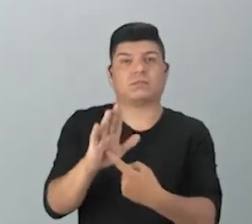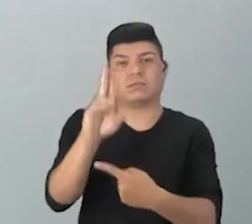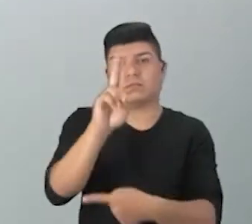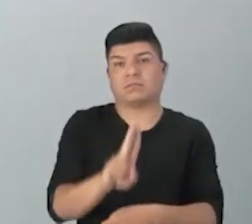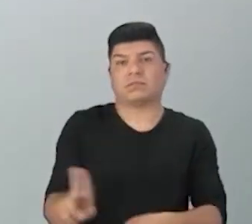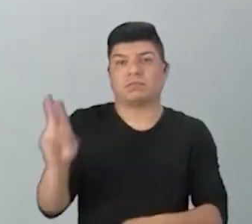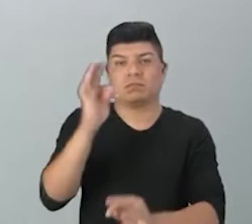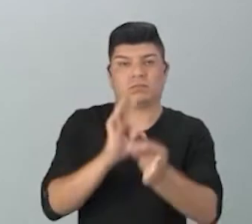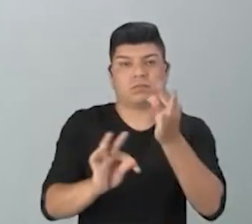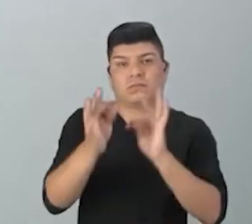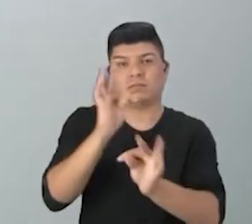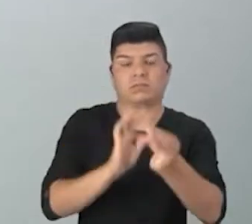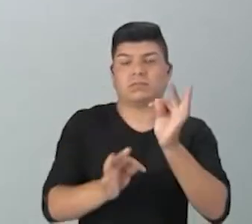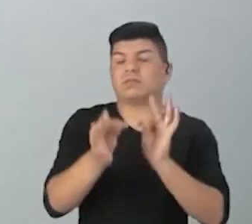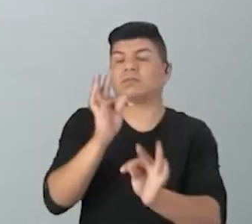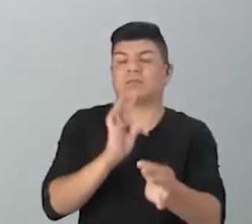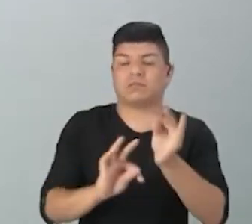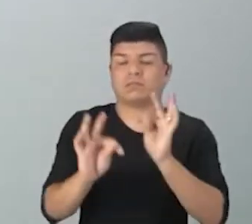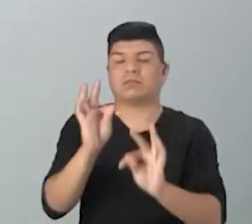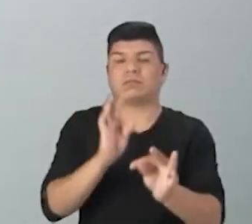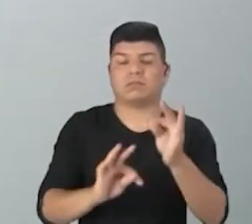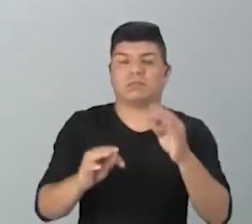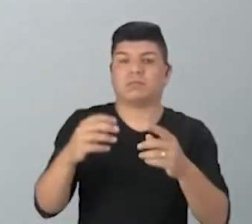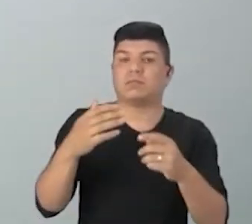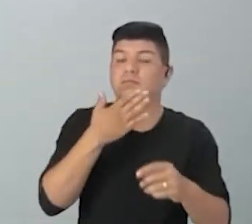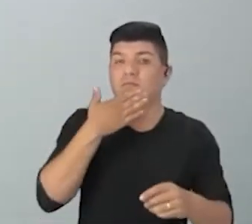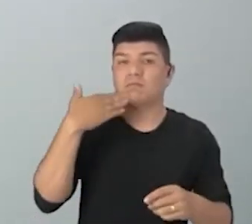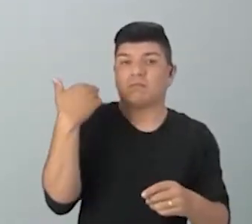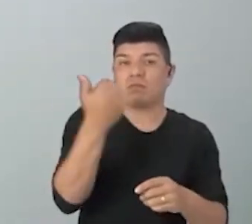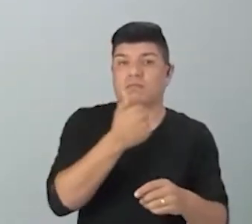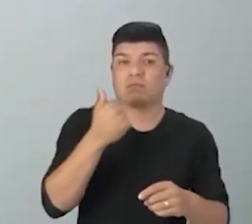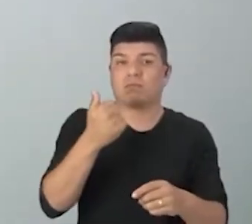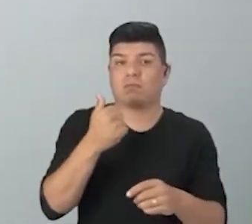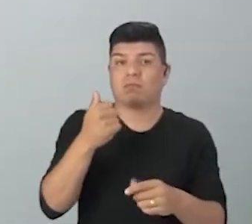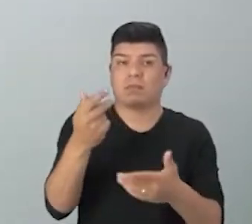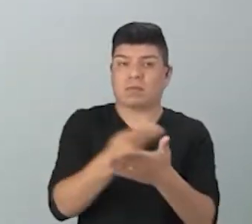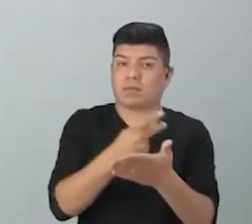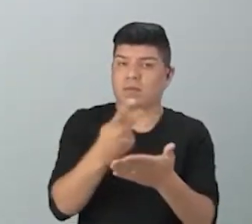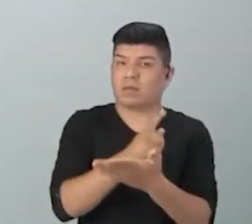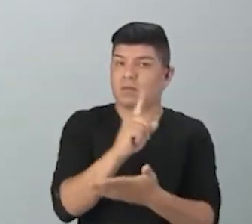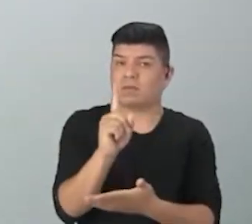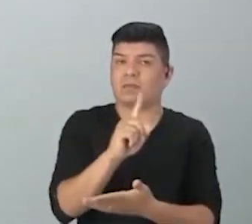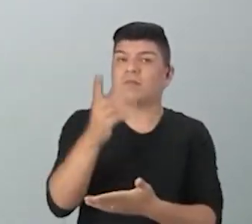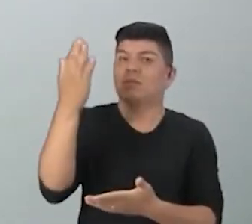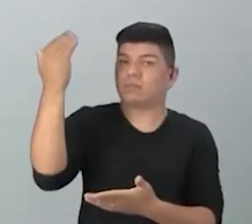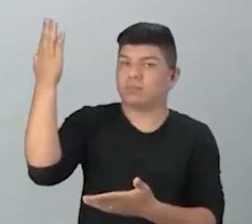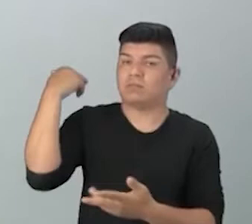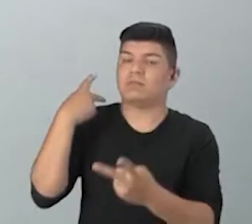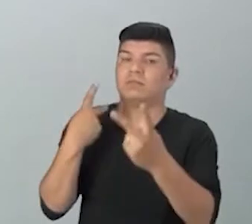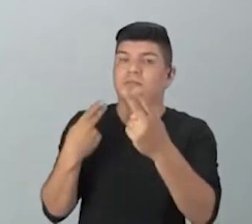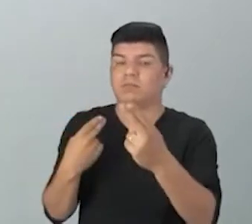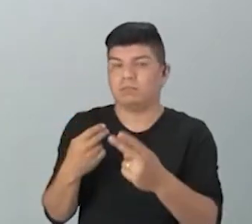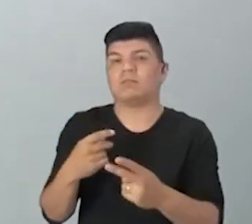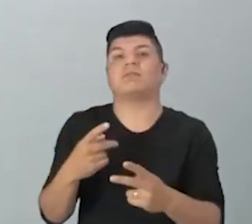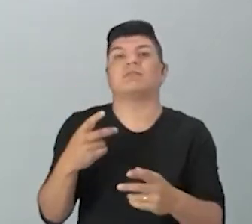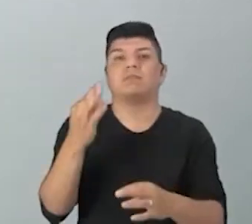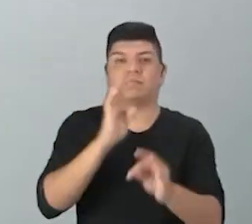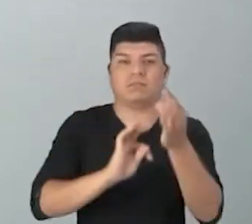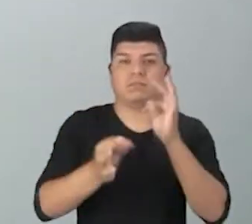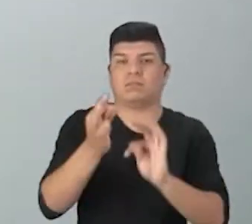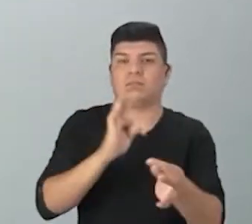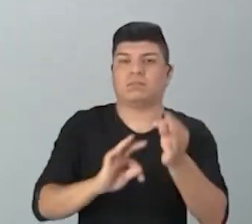que tá usando aí tecnologias que torna ela mais precisas em muitos erros como no passado na